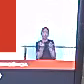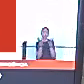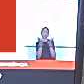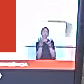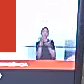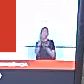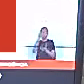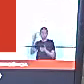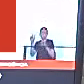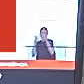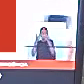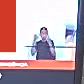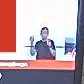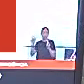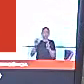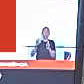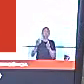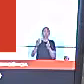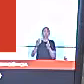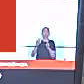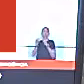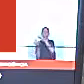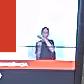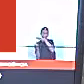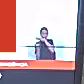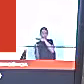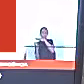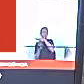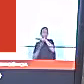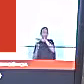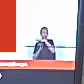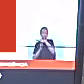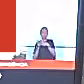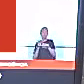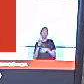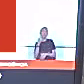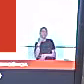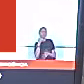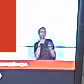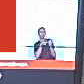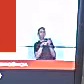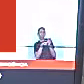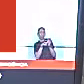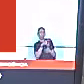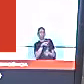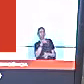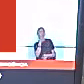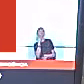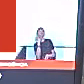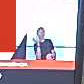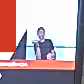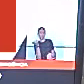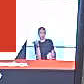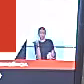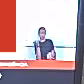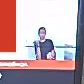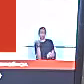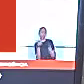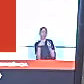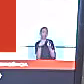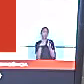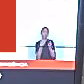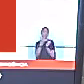as outras pessoas, as outras instituições, a escolha de como vai, primeiro,